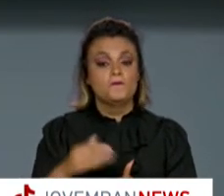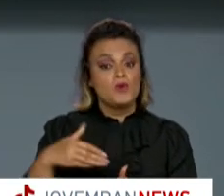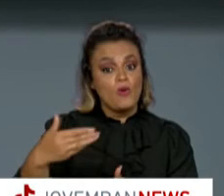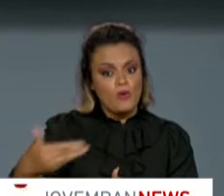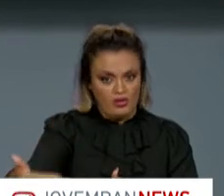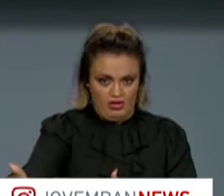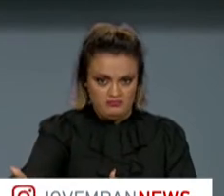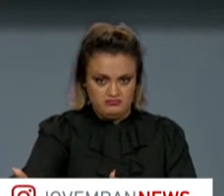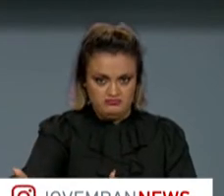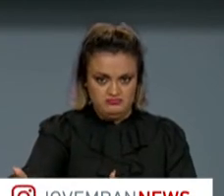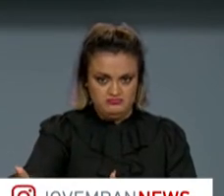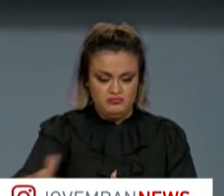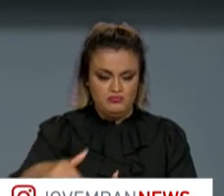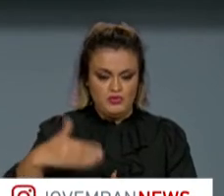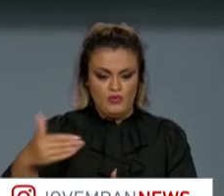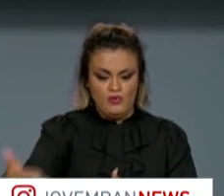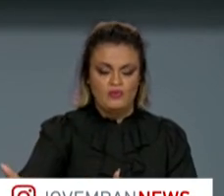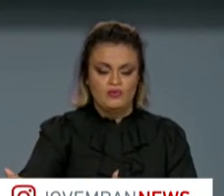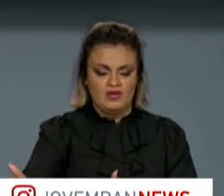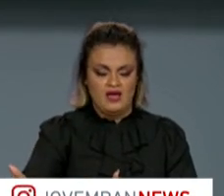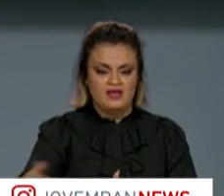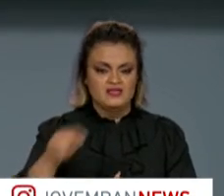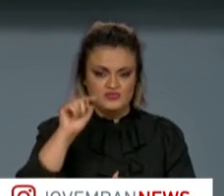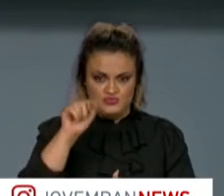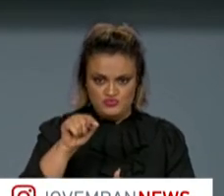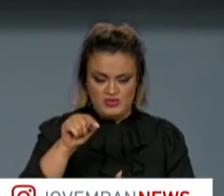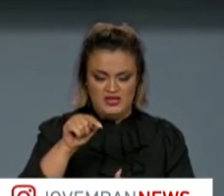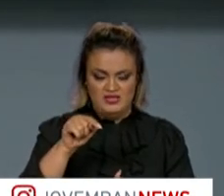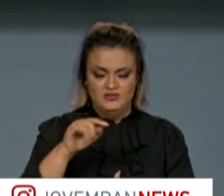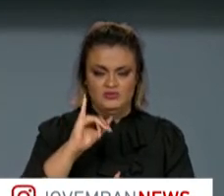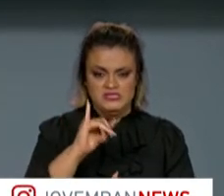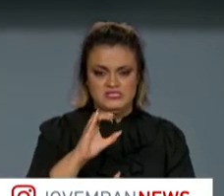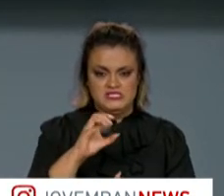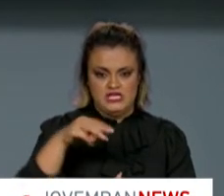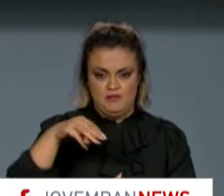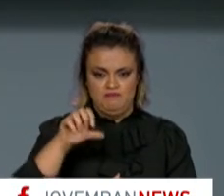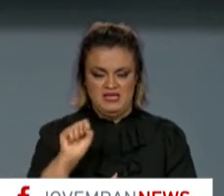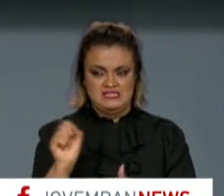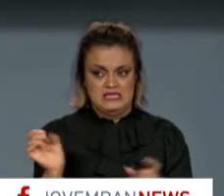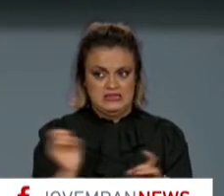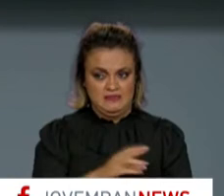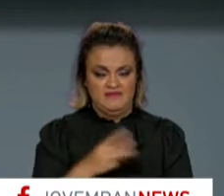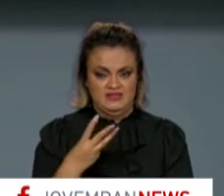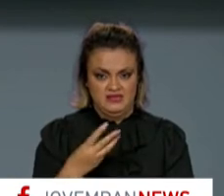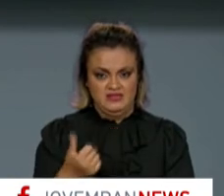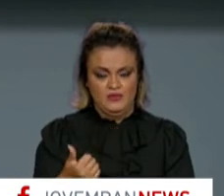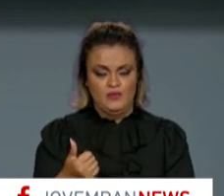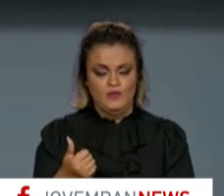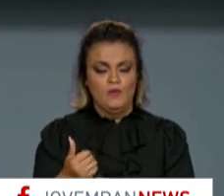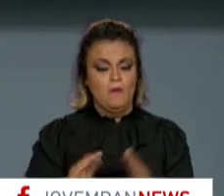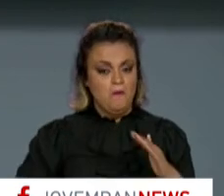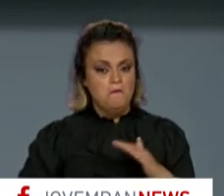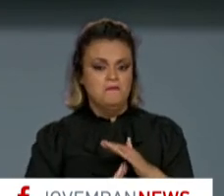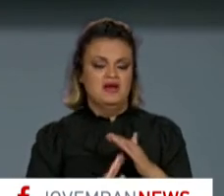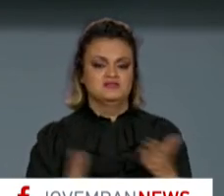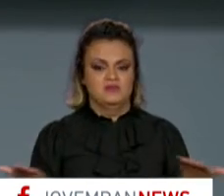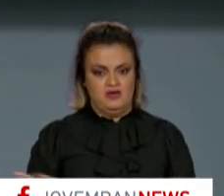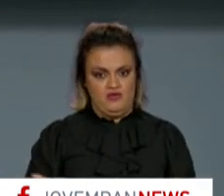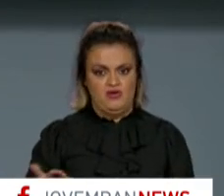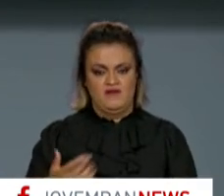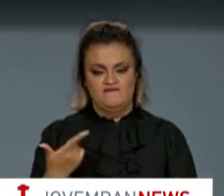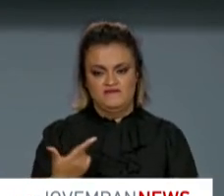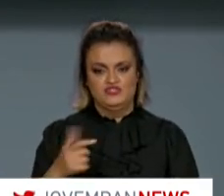prorrogar a desoneração que terminava no dia 31 até 28 de